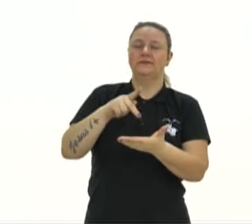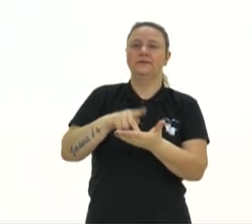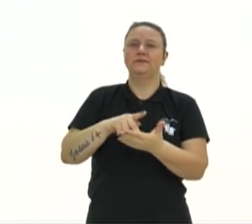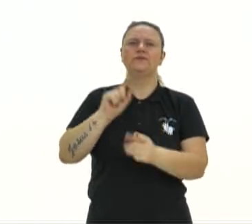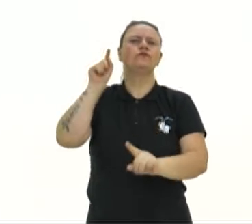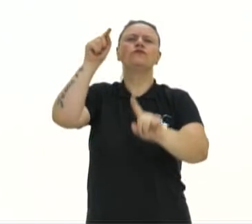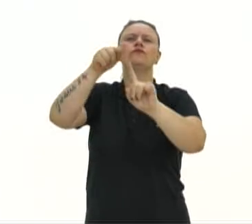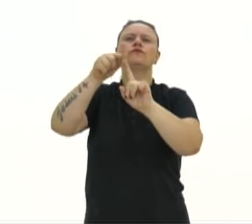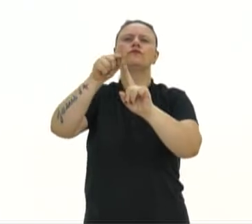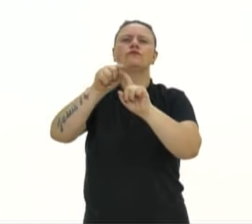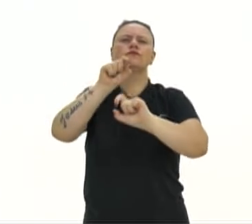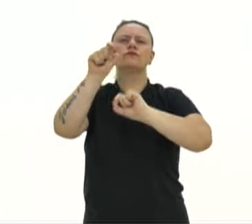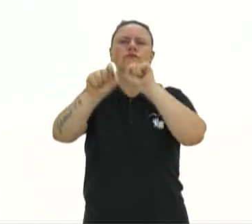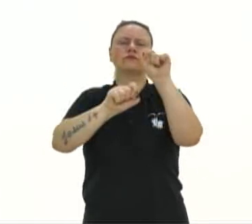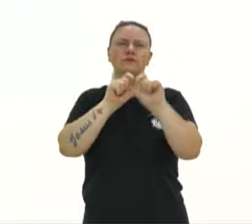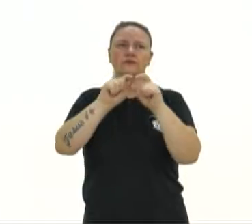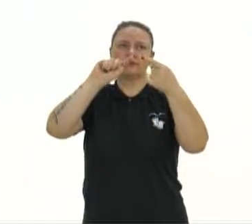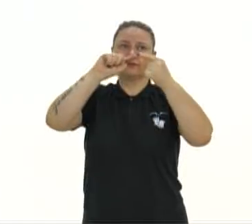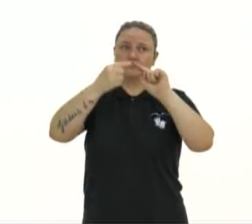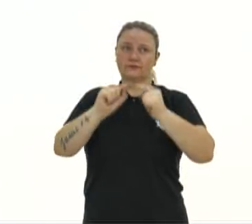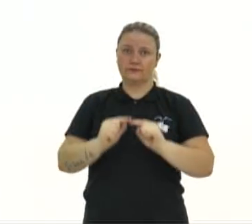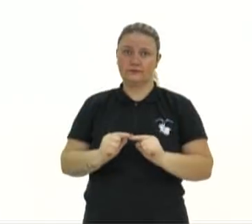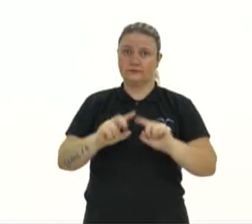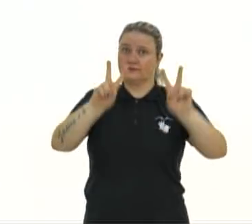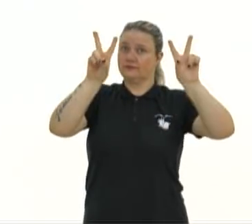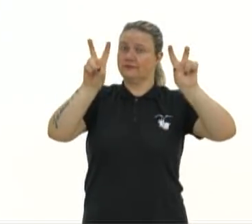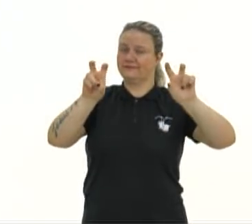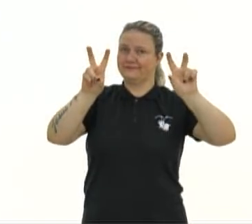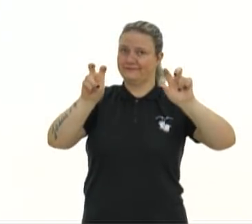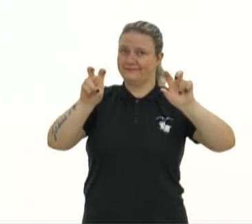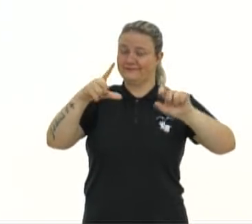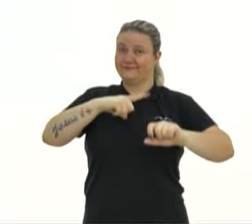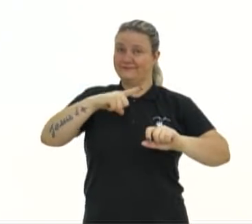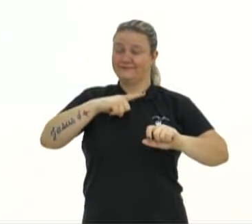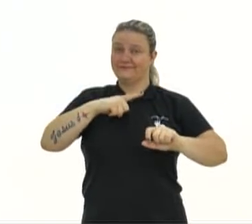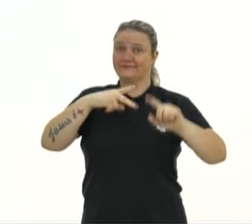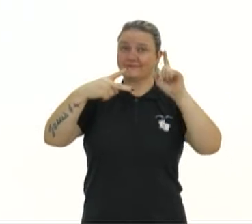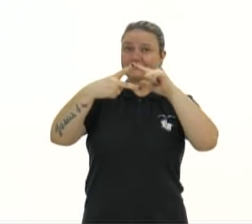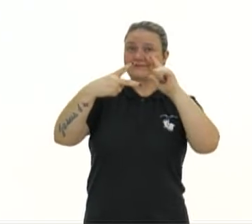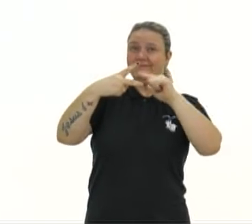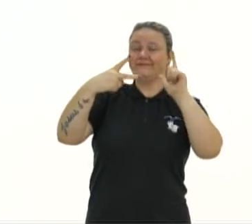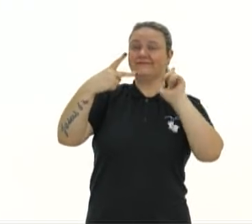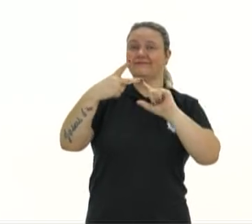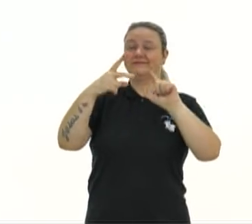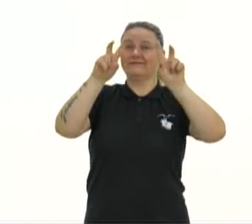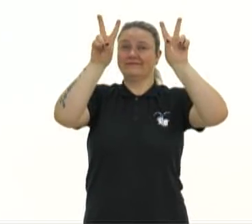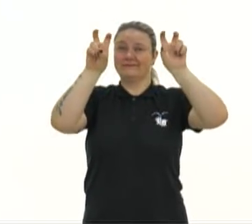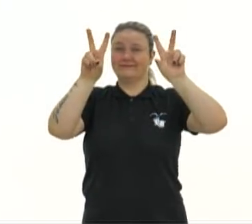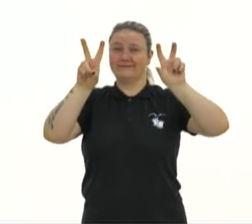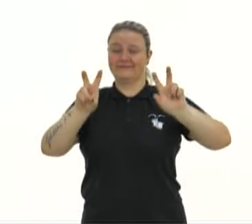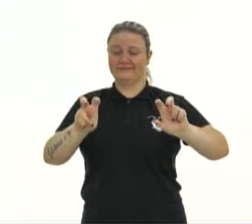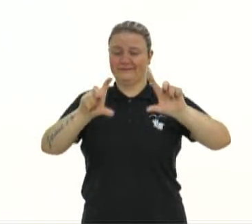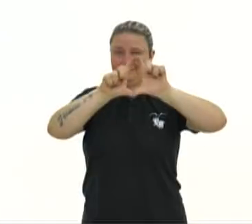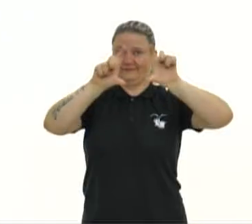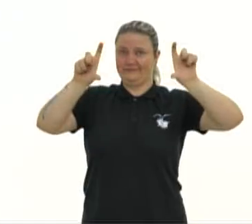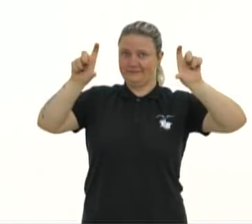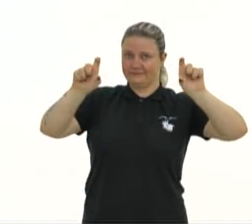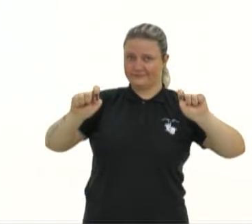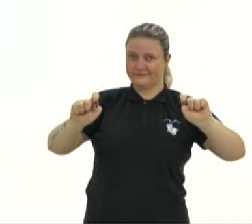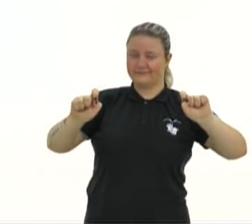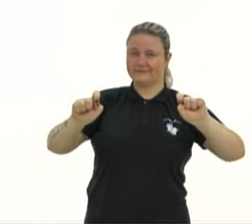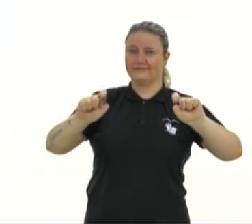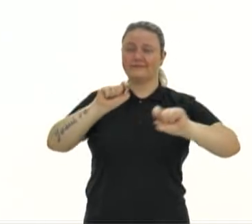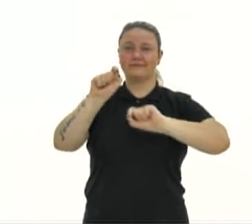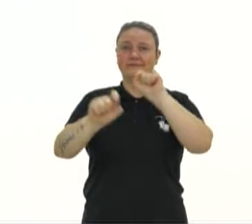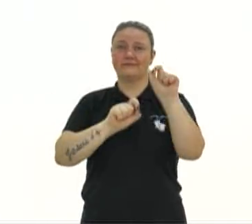função dessa linha fina em relação ao título? Nós temos o título e a linha fina. Título e subtítulo, mais